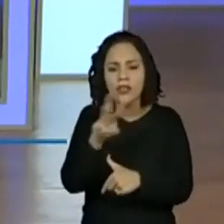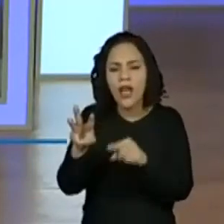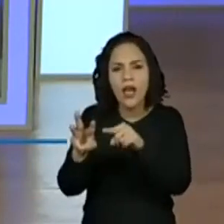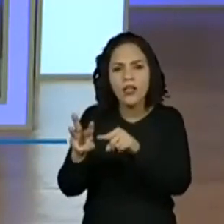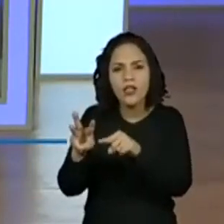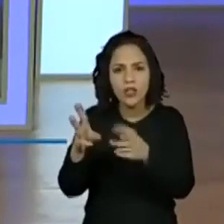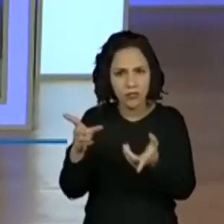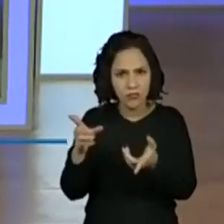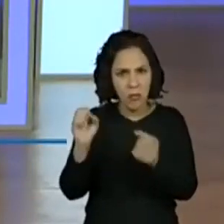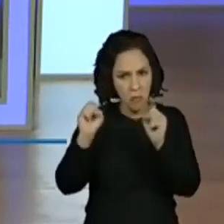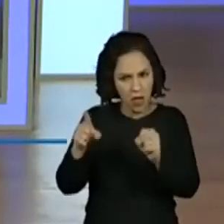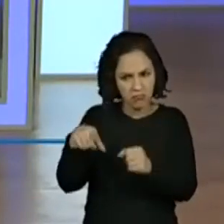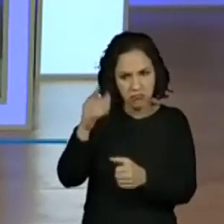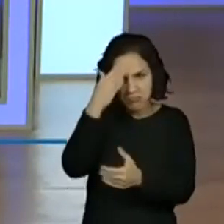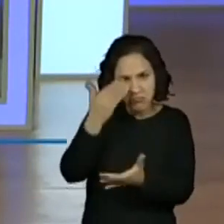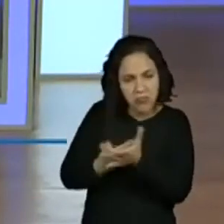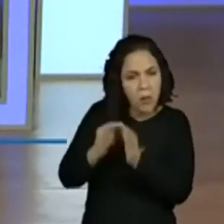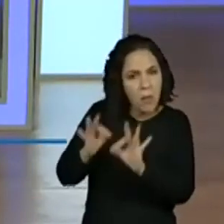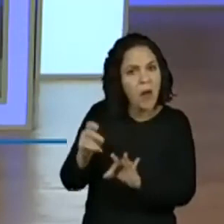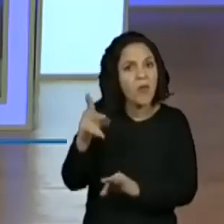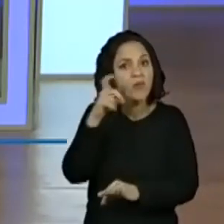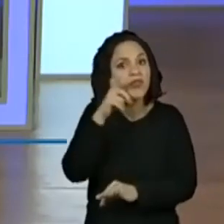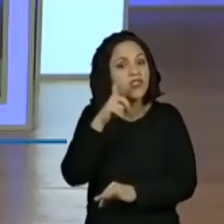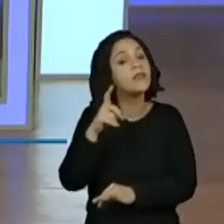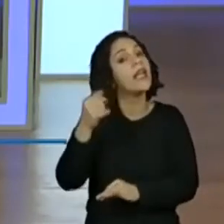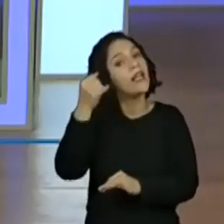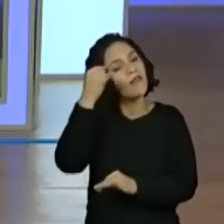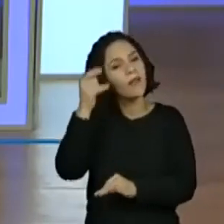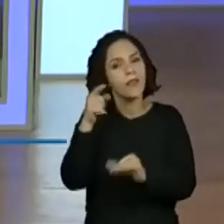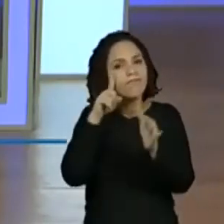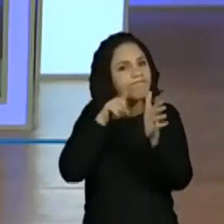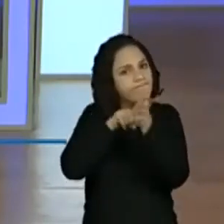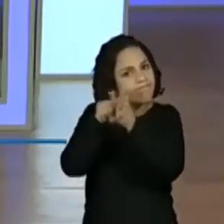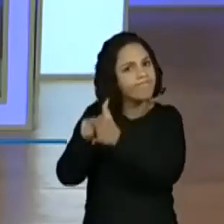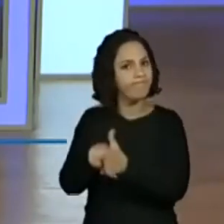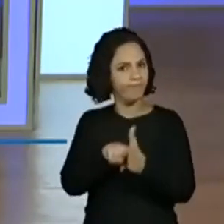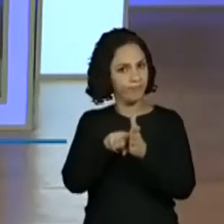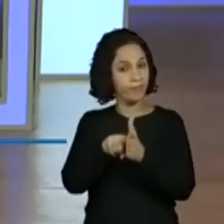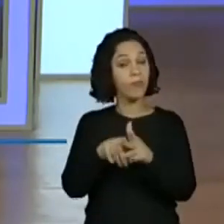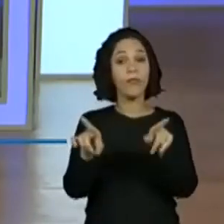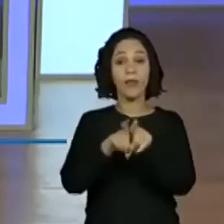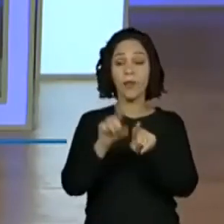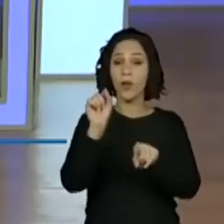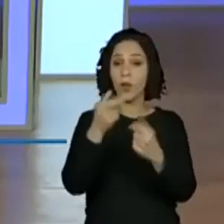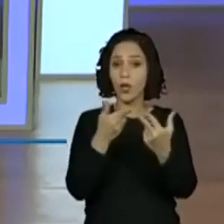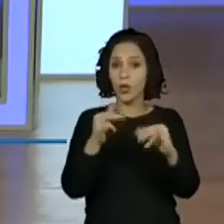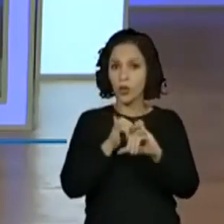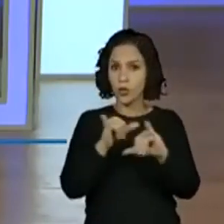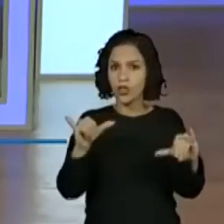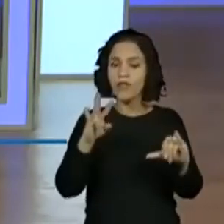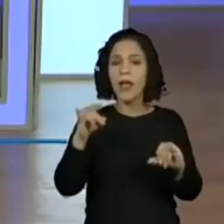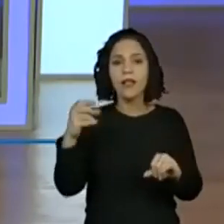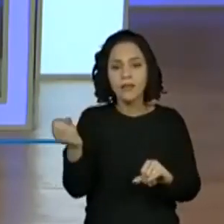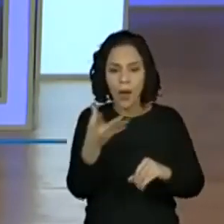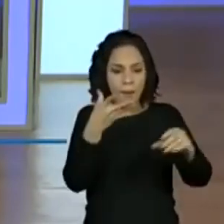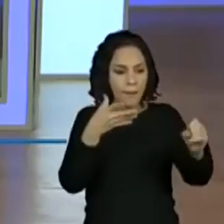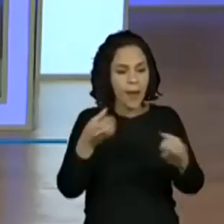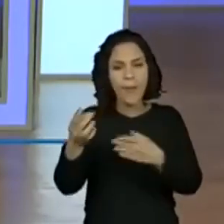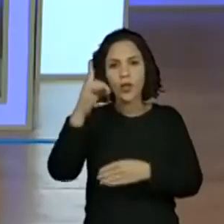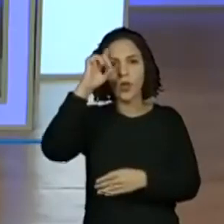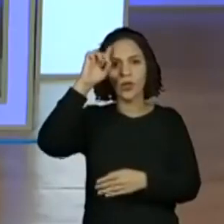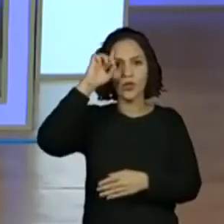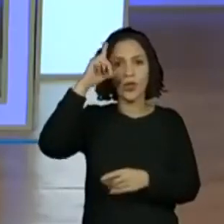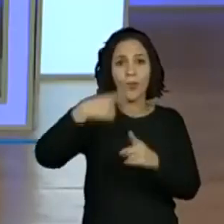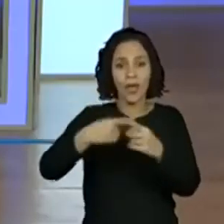estar retransmitindo essas informações. E lembrando também que a notícia, É um gênero que vai se atualizando diariamente, sim,